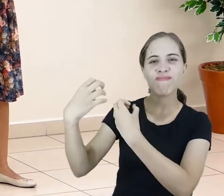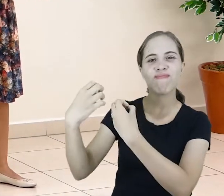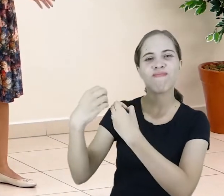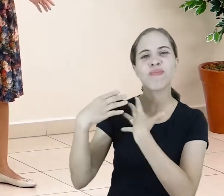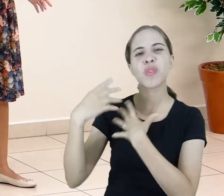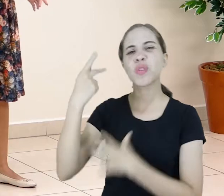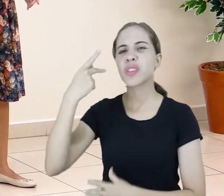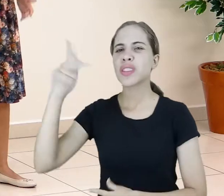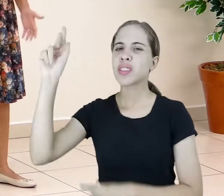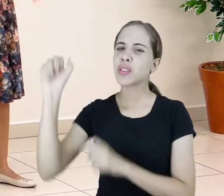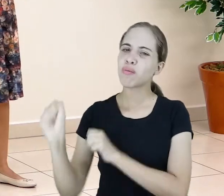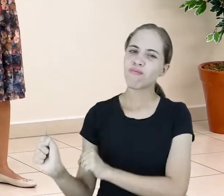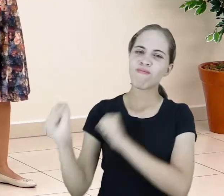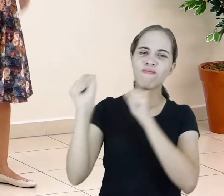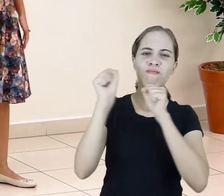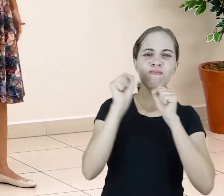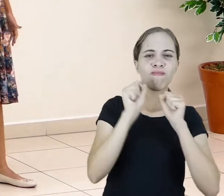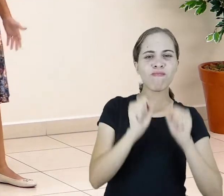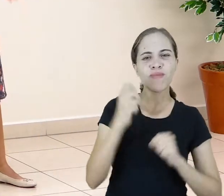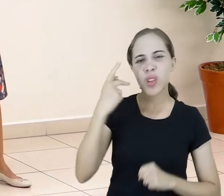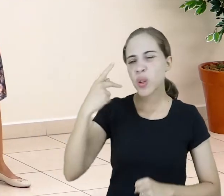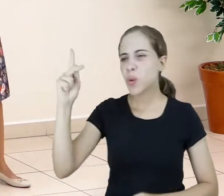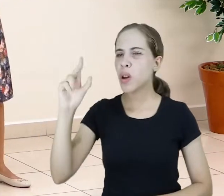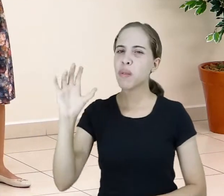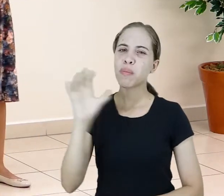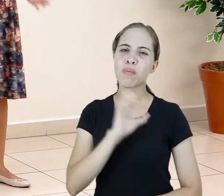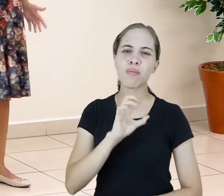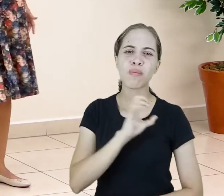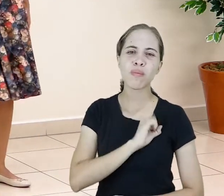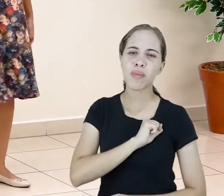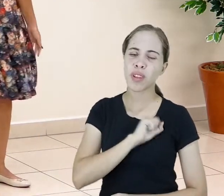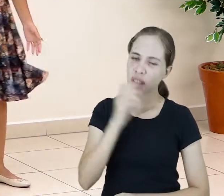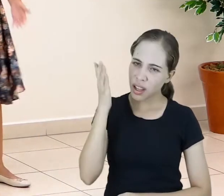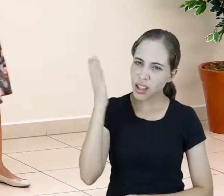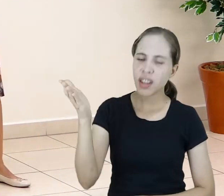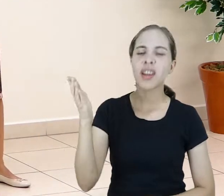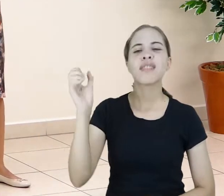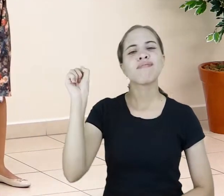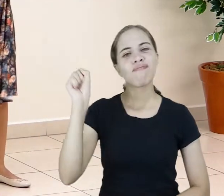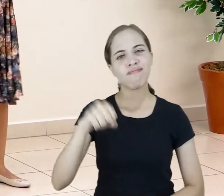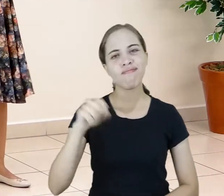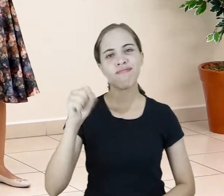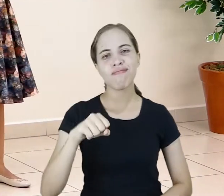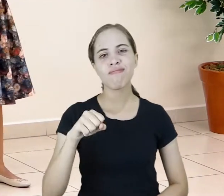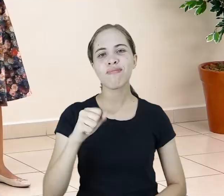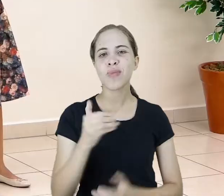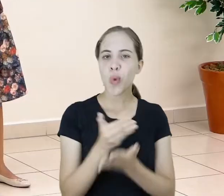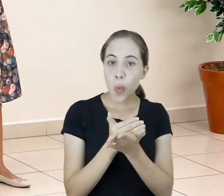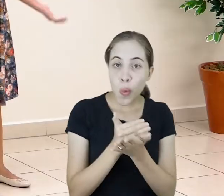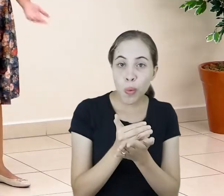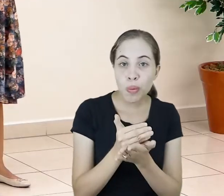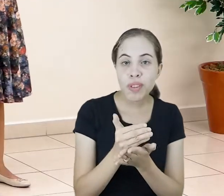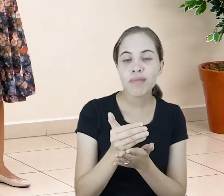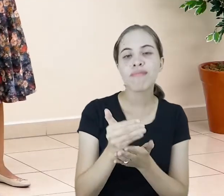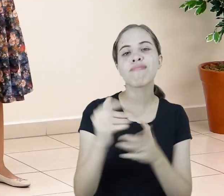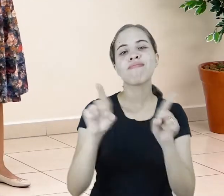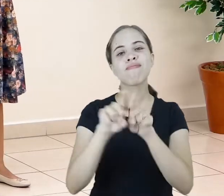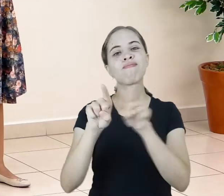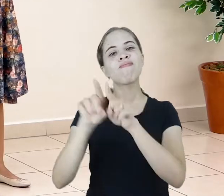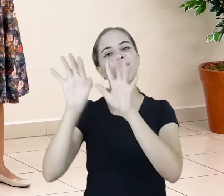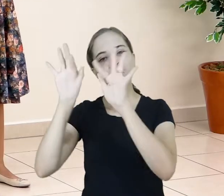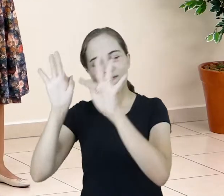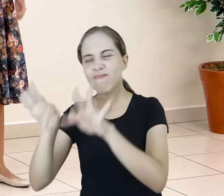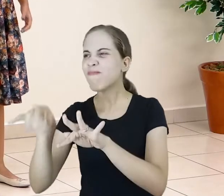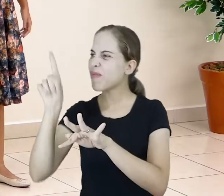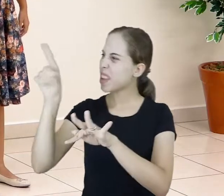Ele ensinou, seu poder, seu amor, Ele é sim o